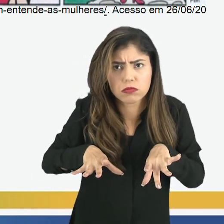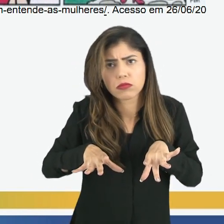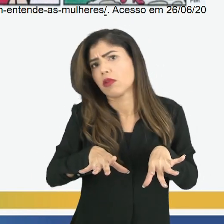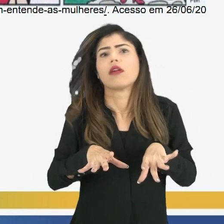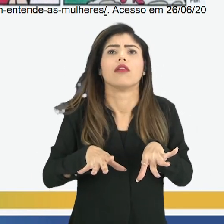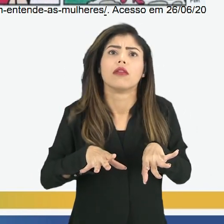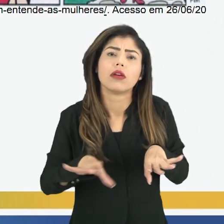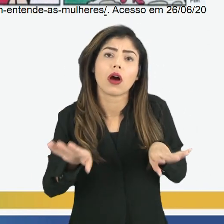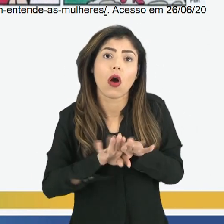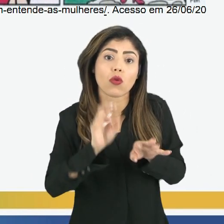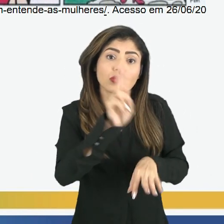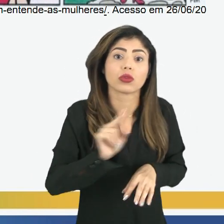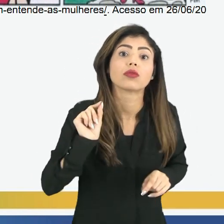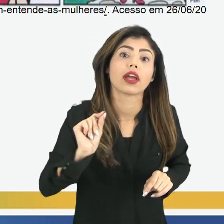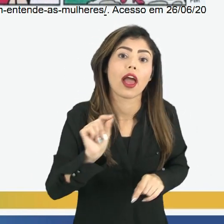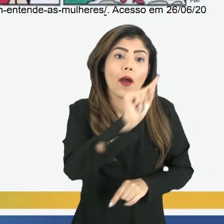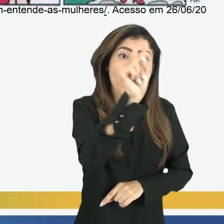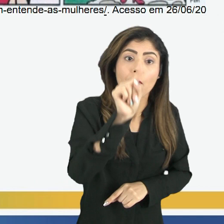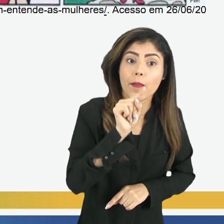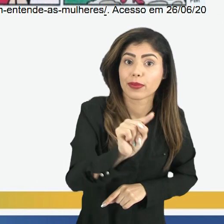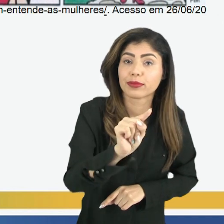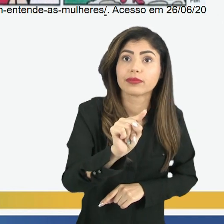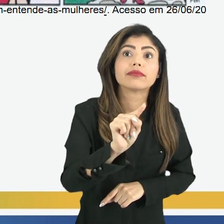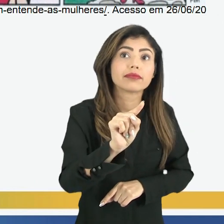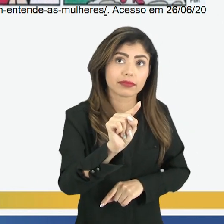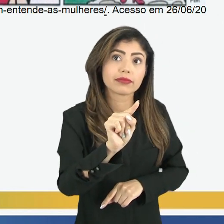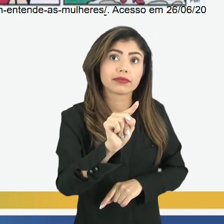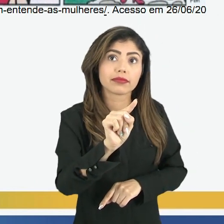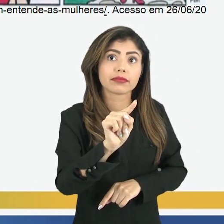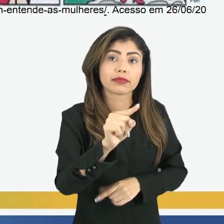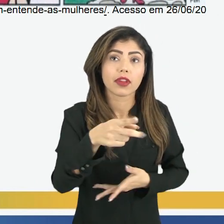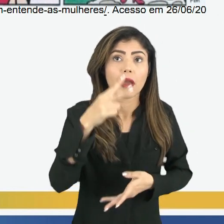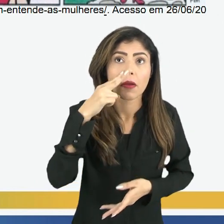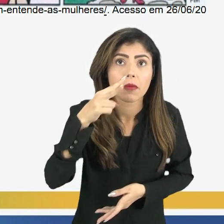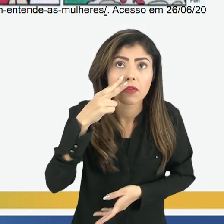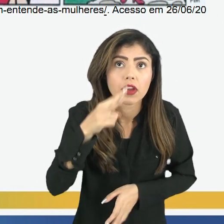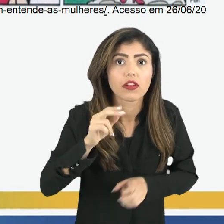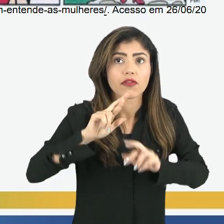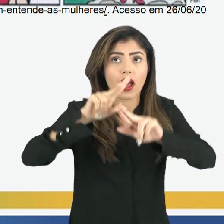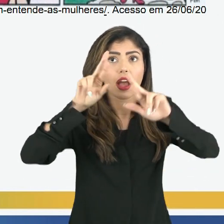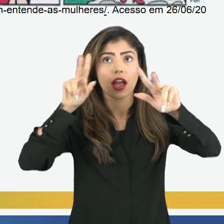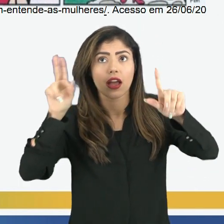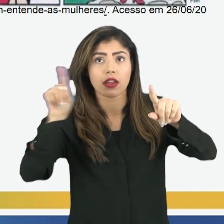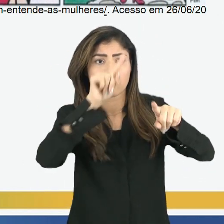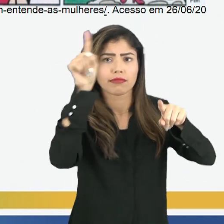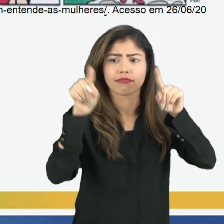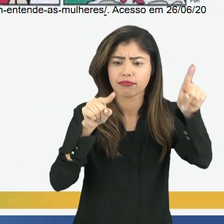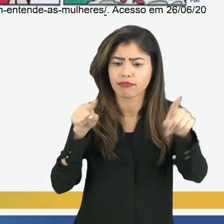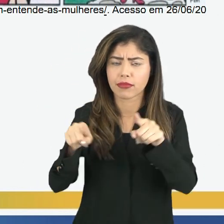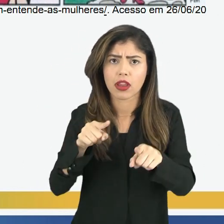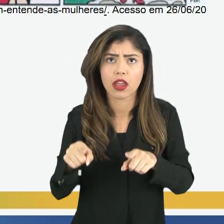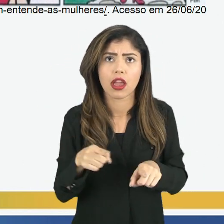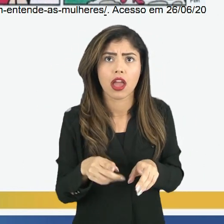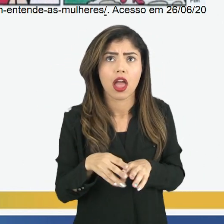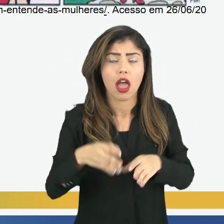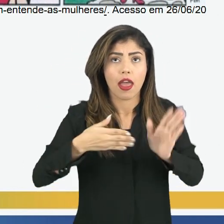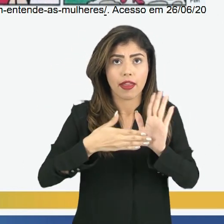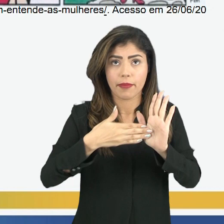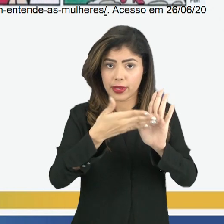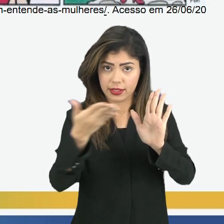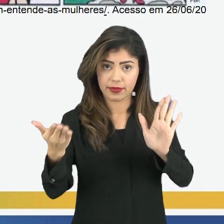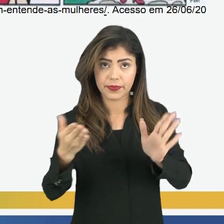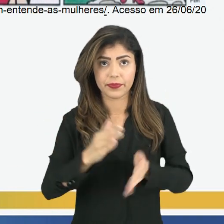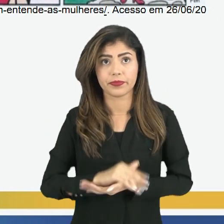o autor utilizou o ponto de exclamação. Veja aí, vários sinais de exclamação e como ela estava se